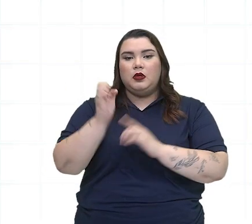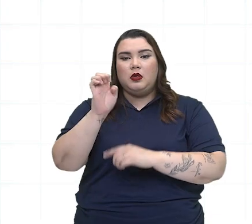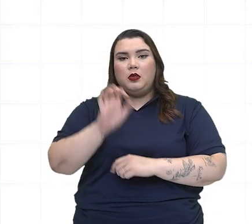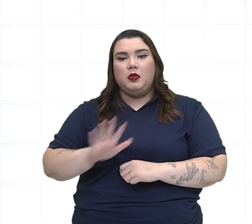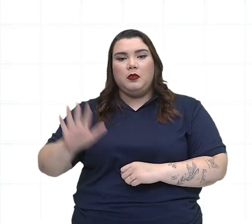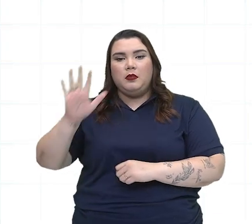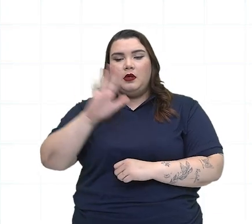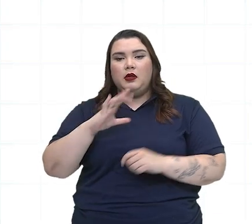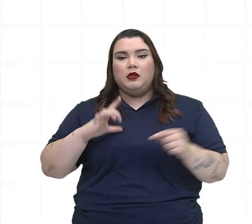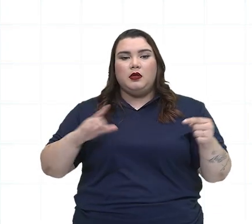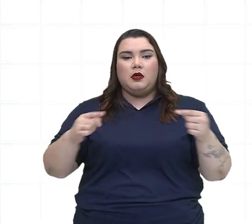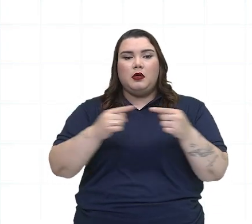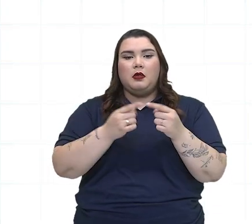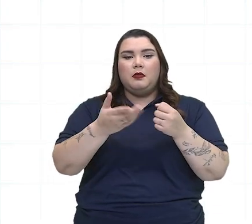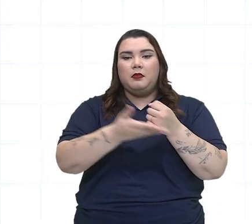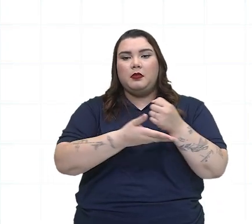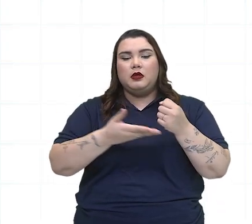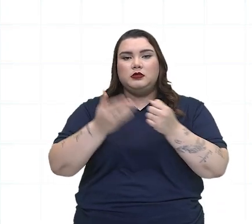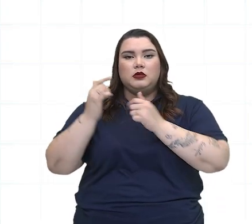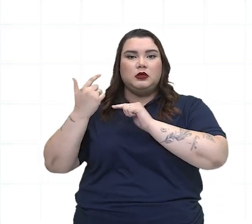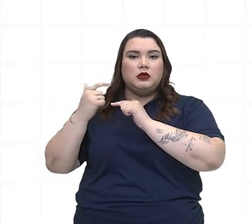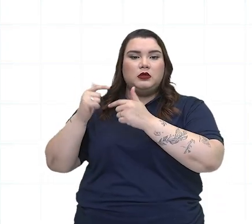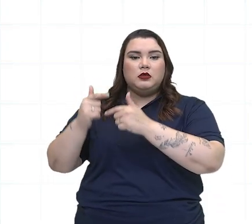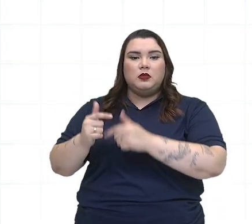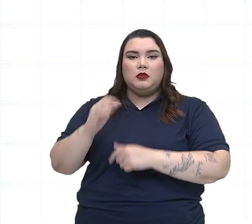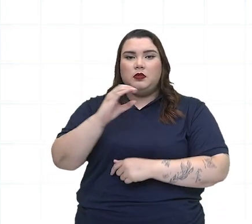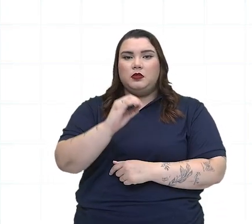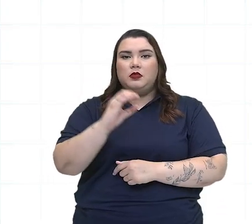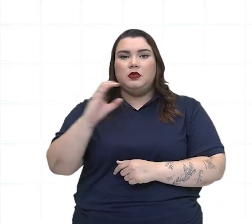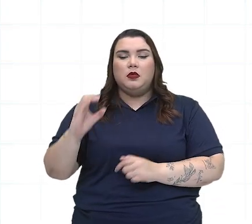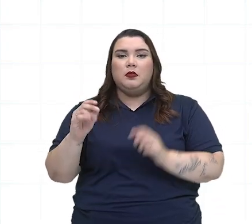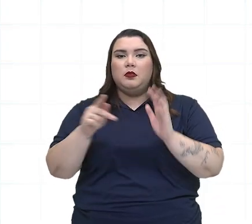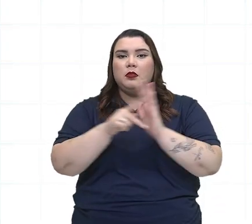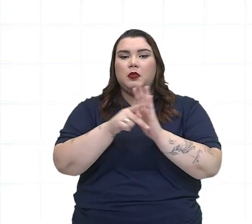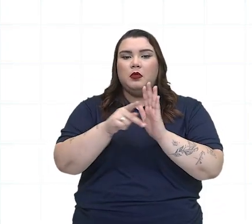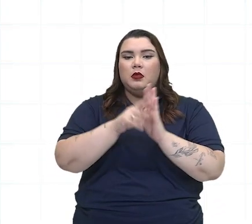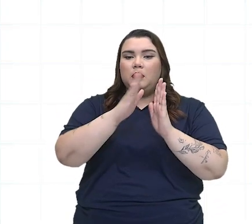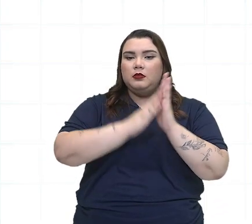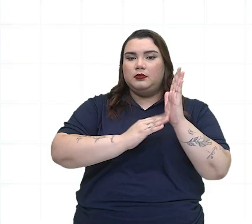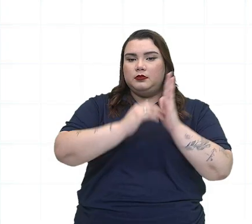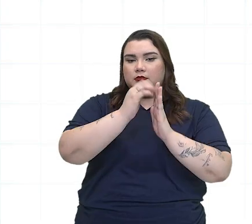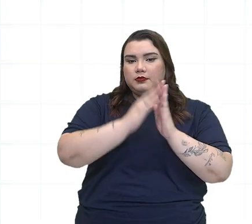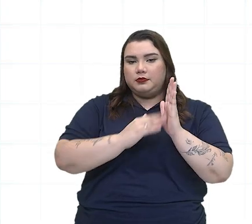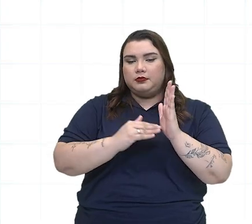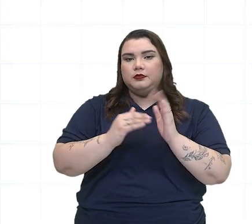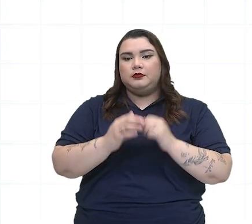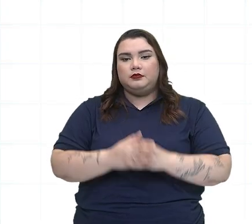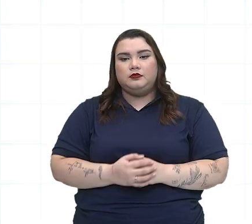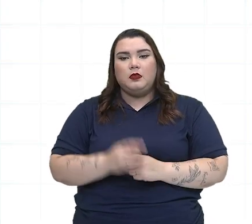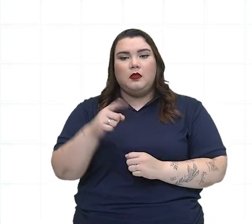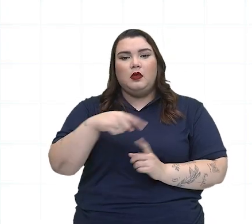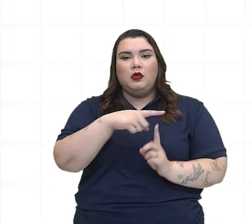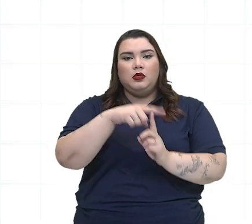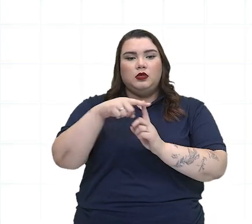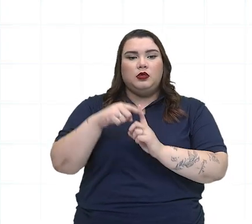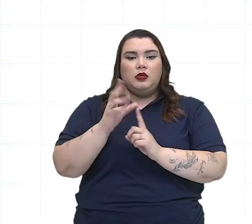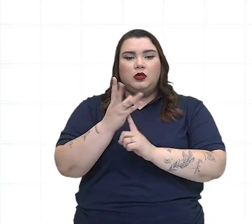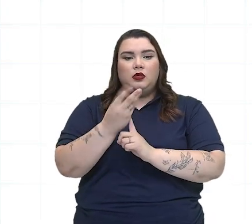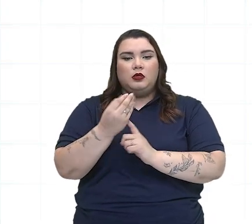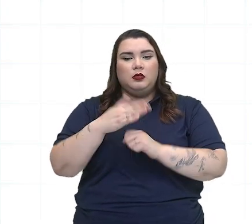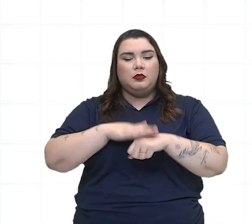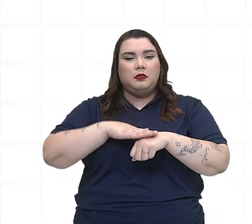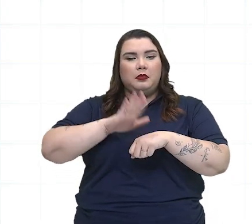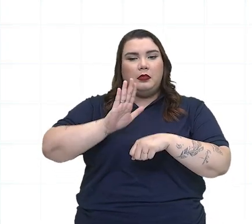ela constitui a base da tradição ocidental da pintura, uma das formas de